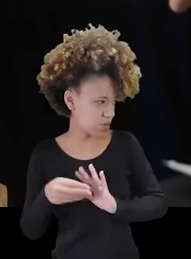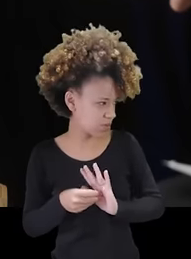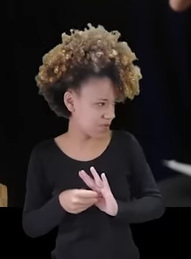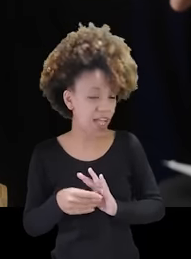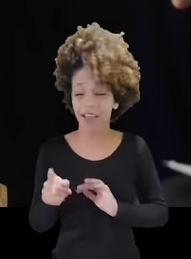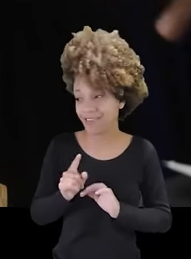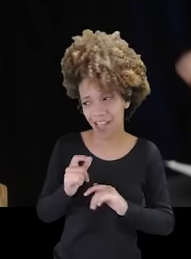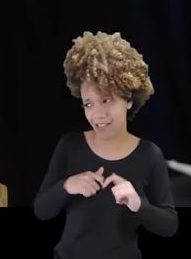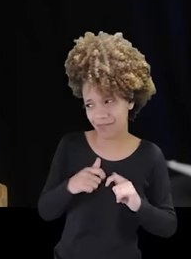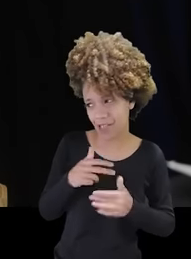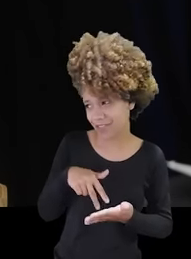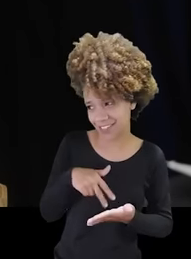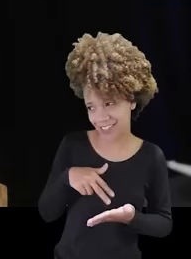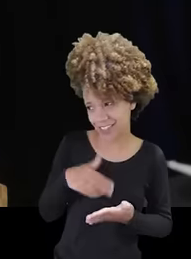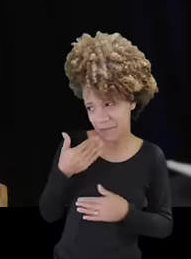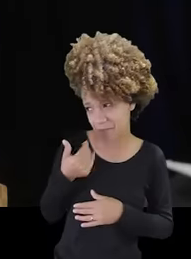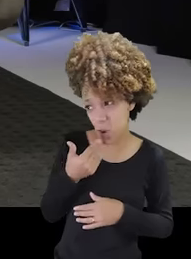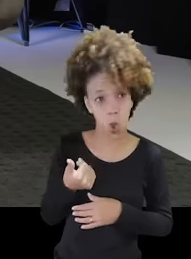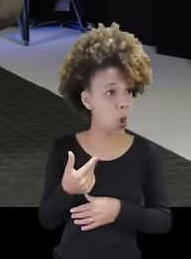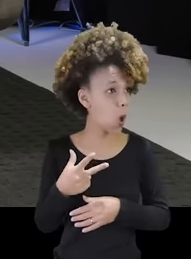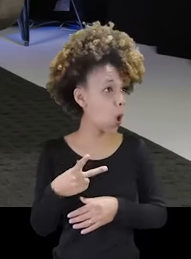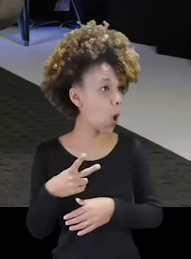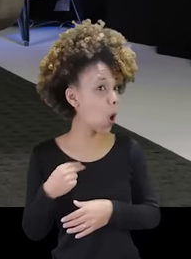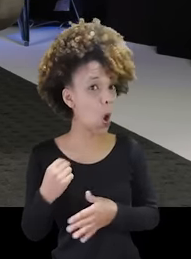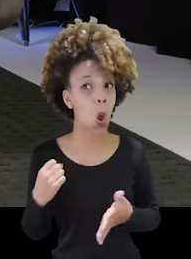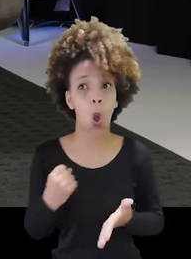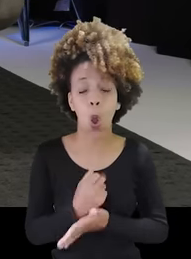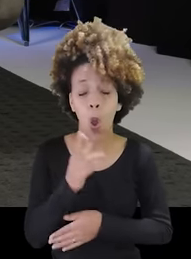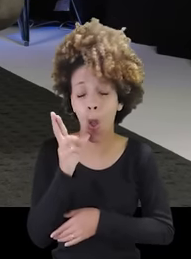geralmente o que come todo mundo é o dançarino é o que dança melhor